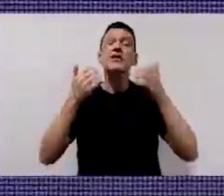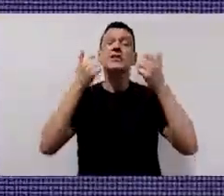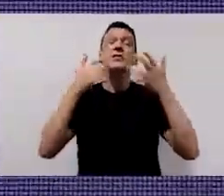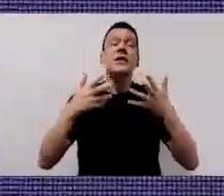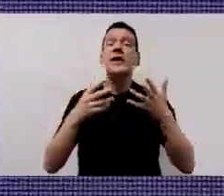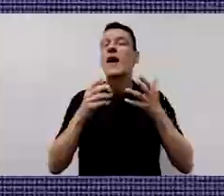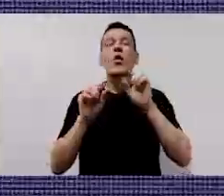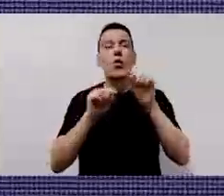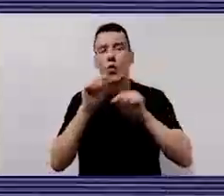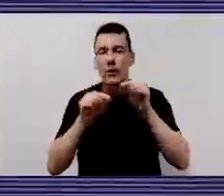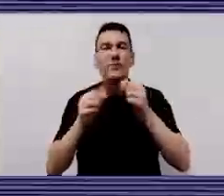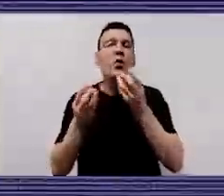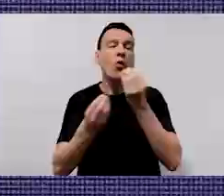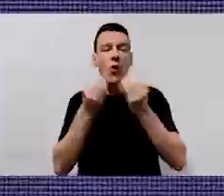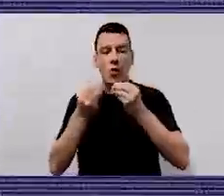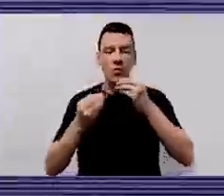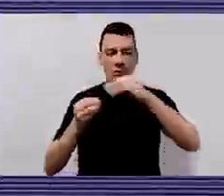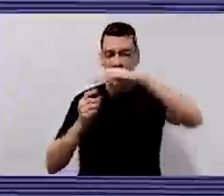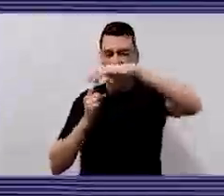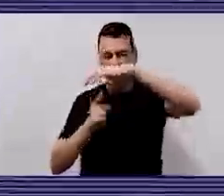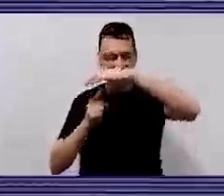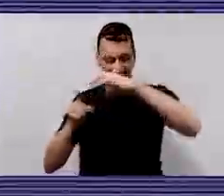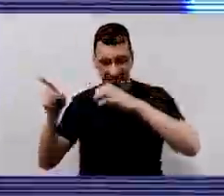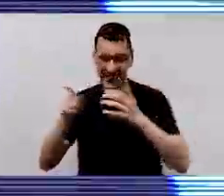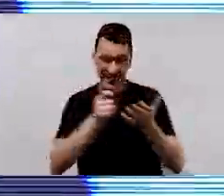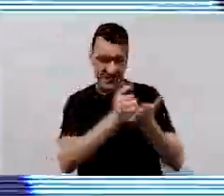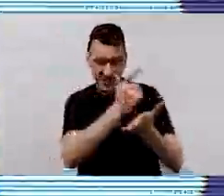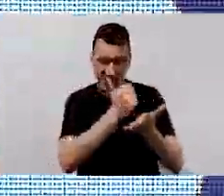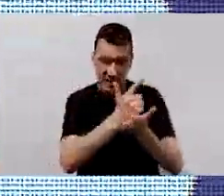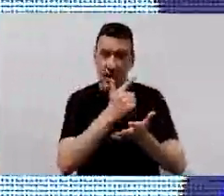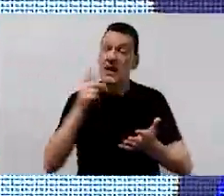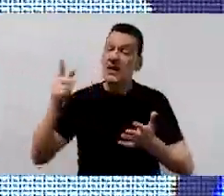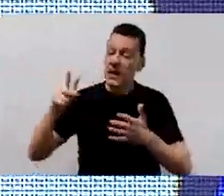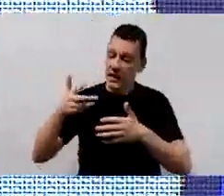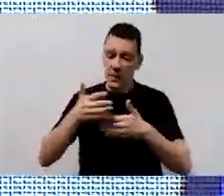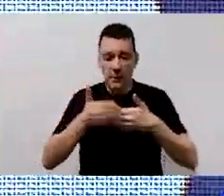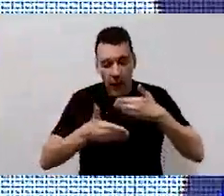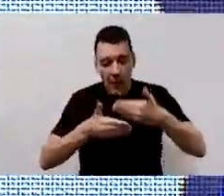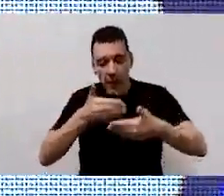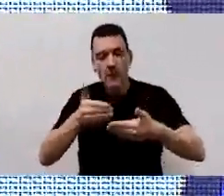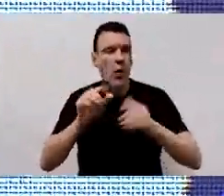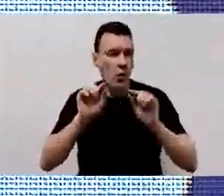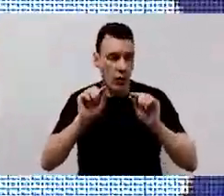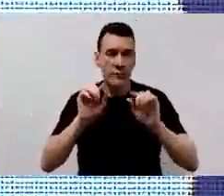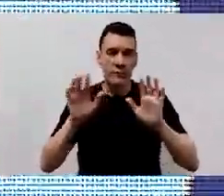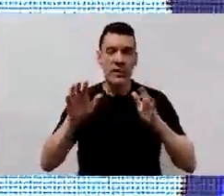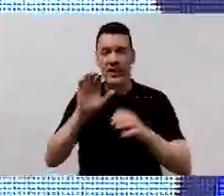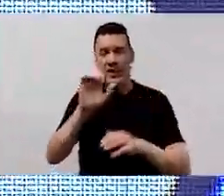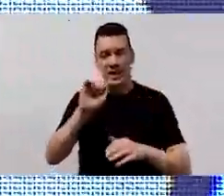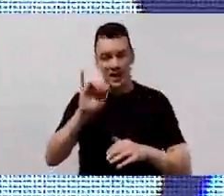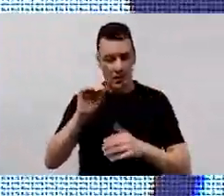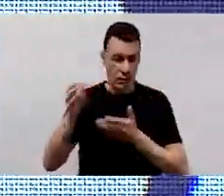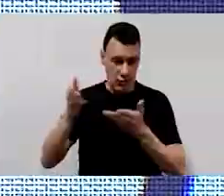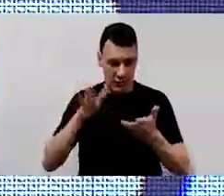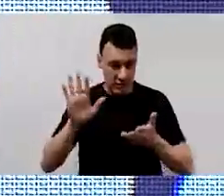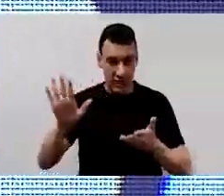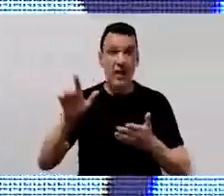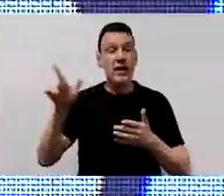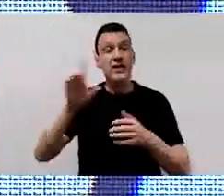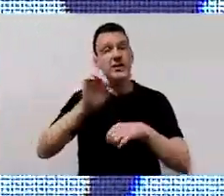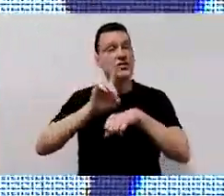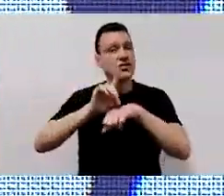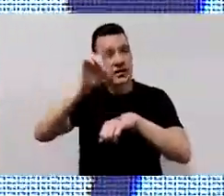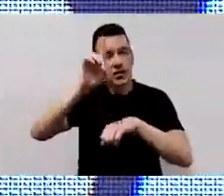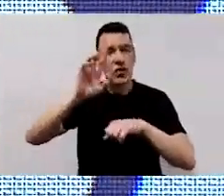do consumidor. Quem vem aqui falar com a gente é o Caio Rocha, ele é diretor de soluções de autenticação e prevenção à fraude